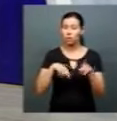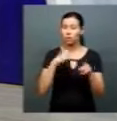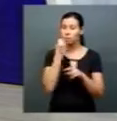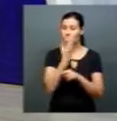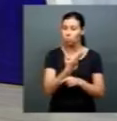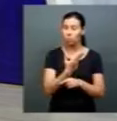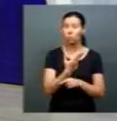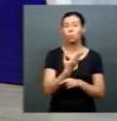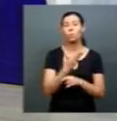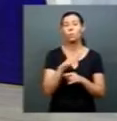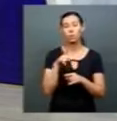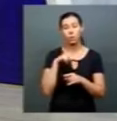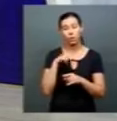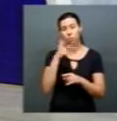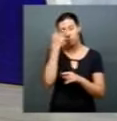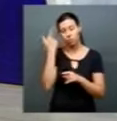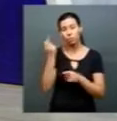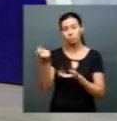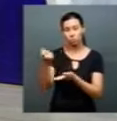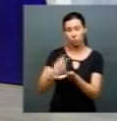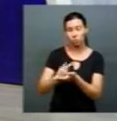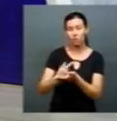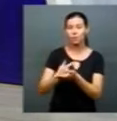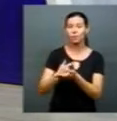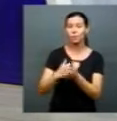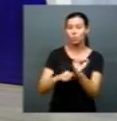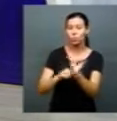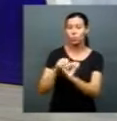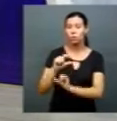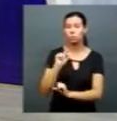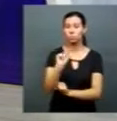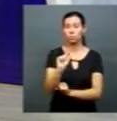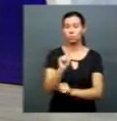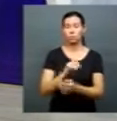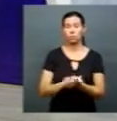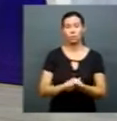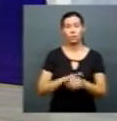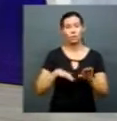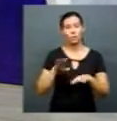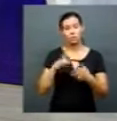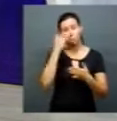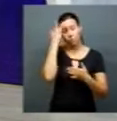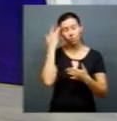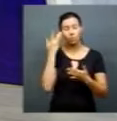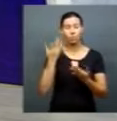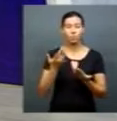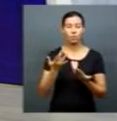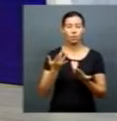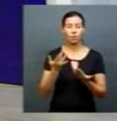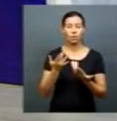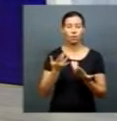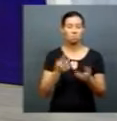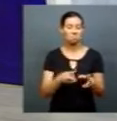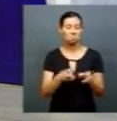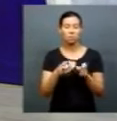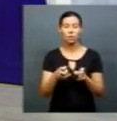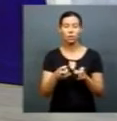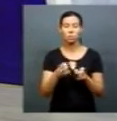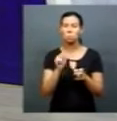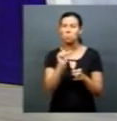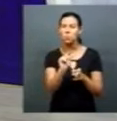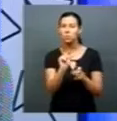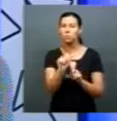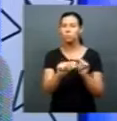é uma pequena modificação. Né? E essas pessoas, nossa, têm um grande amor para aquele produto e não conseguem ver que aquela pequena coisa poderia